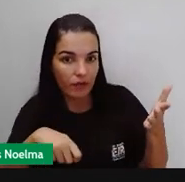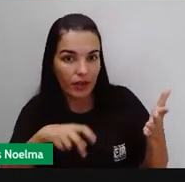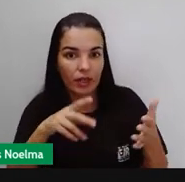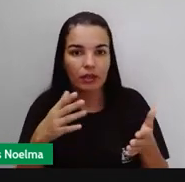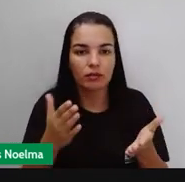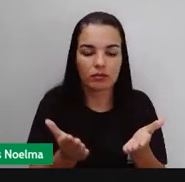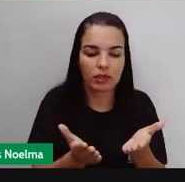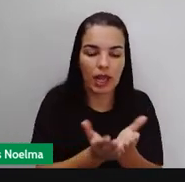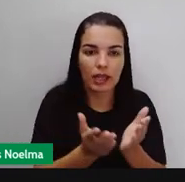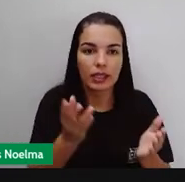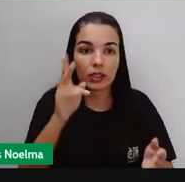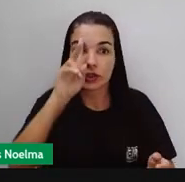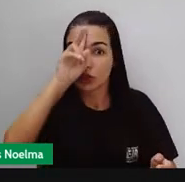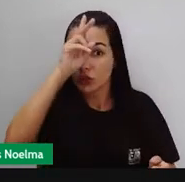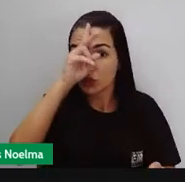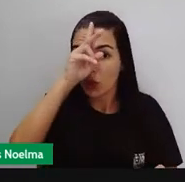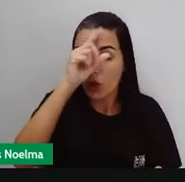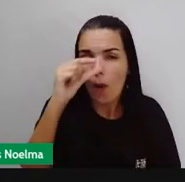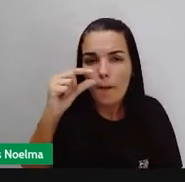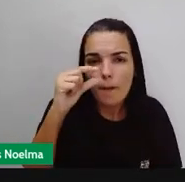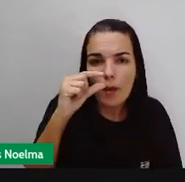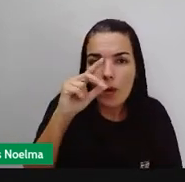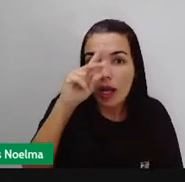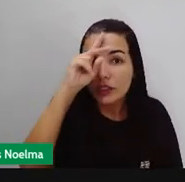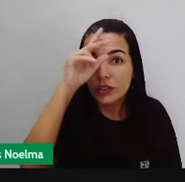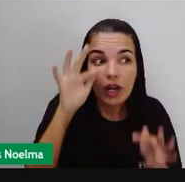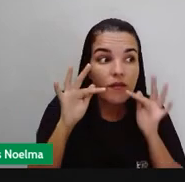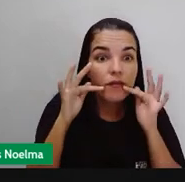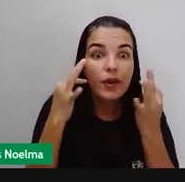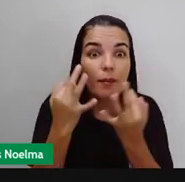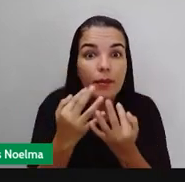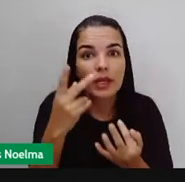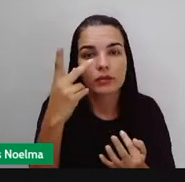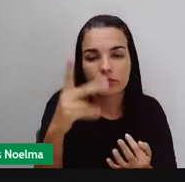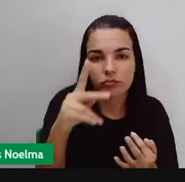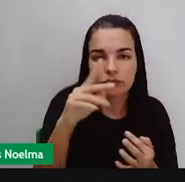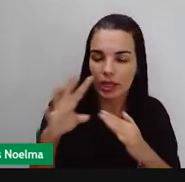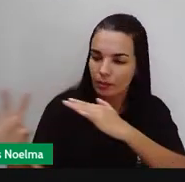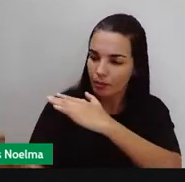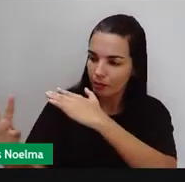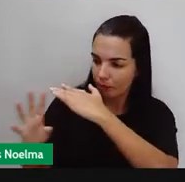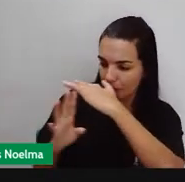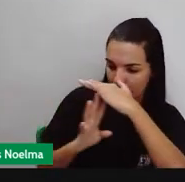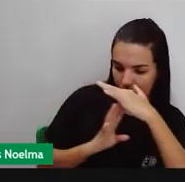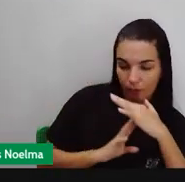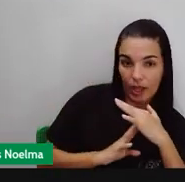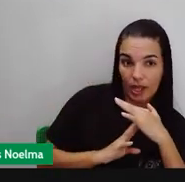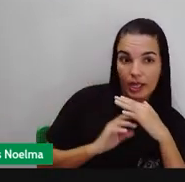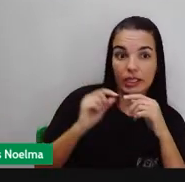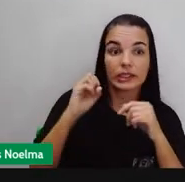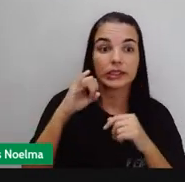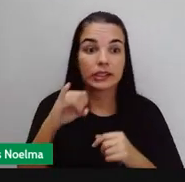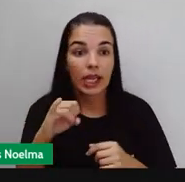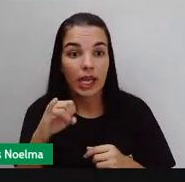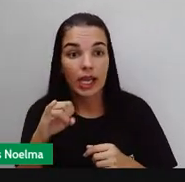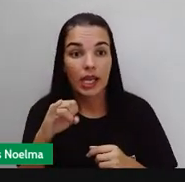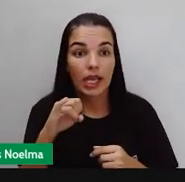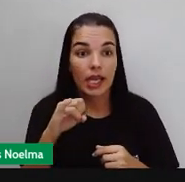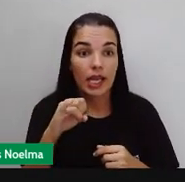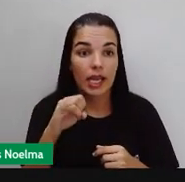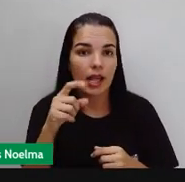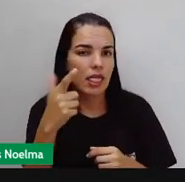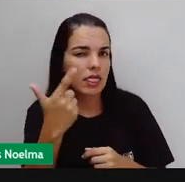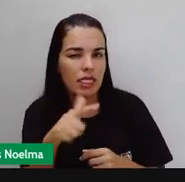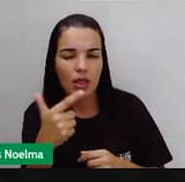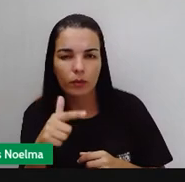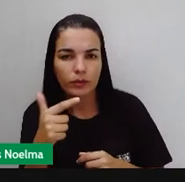história, um pouco sobre a história da família, da sua família que migrou. E se vocês ou sua